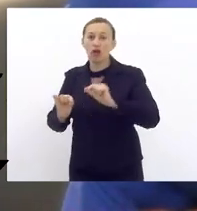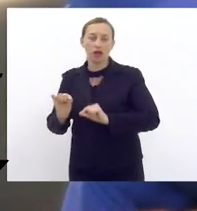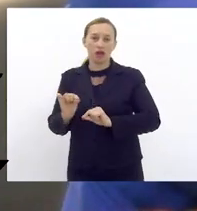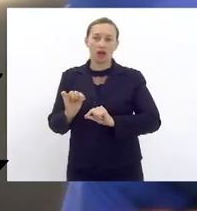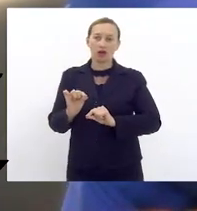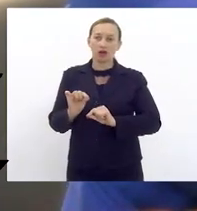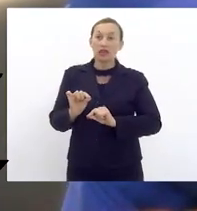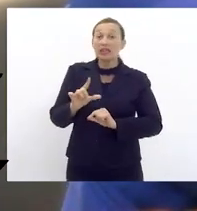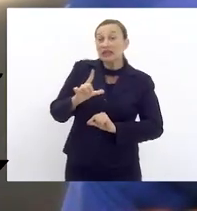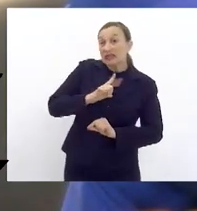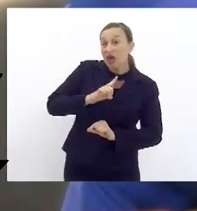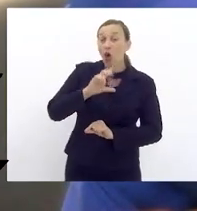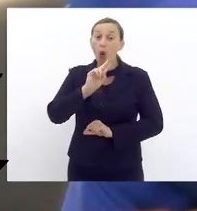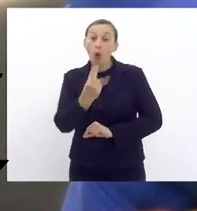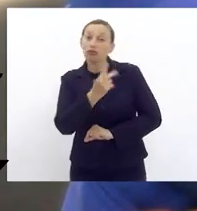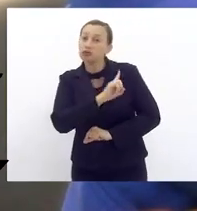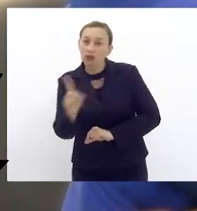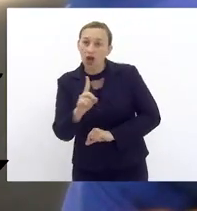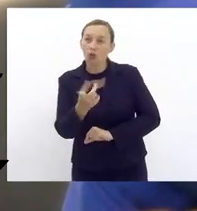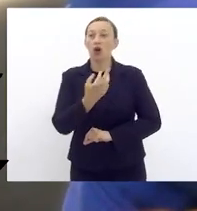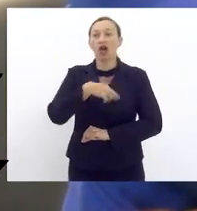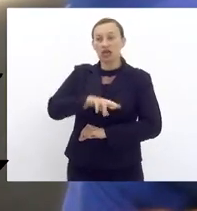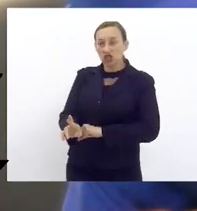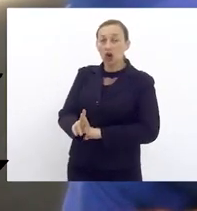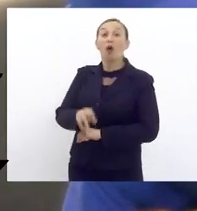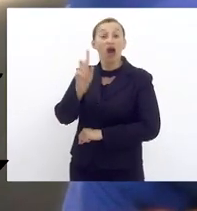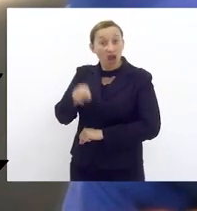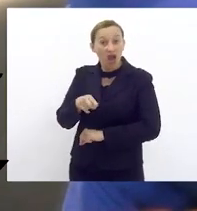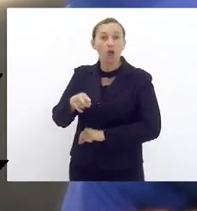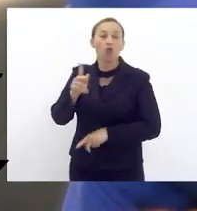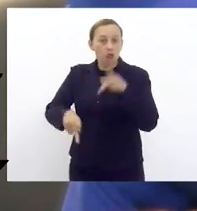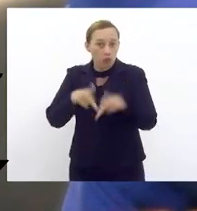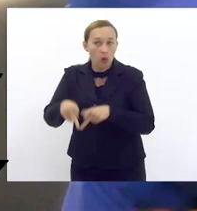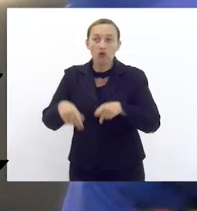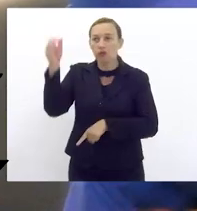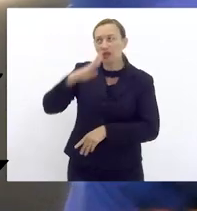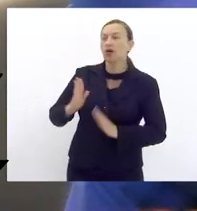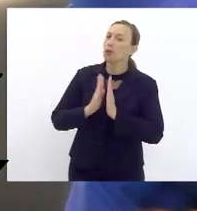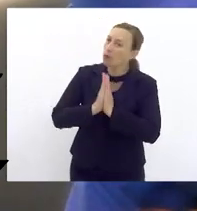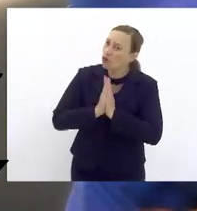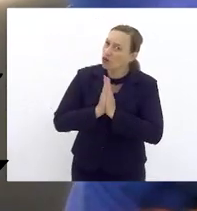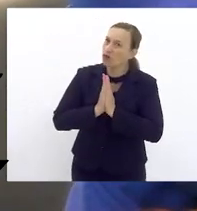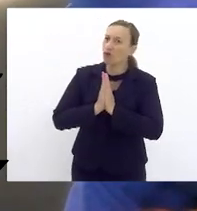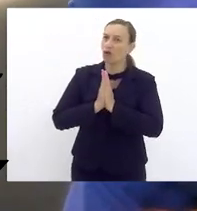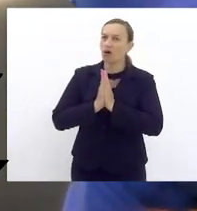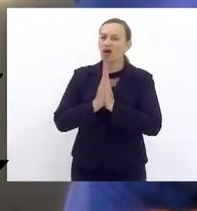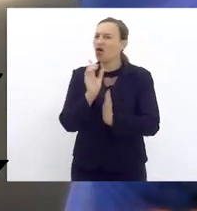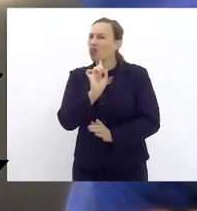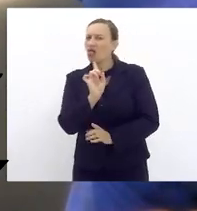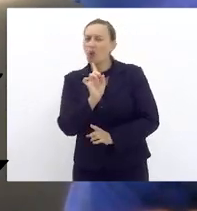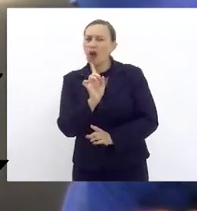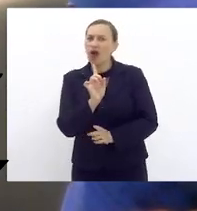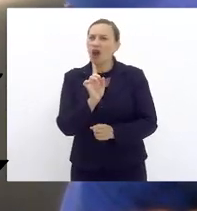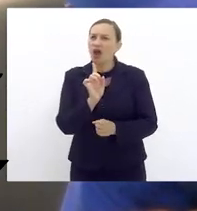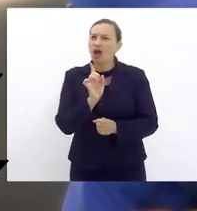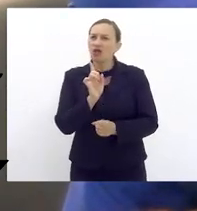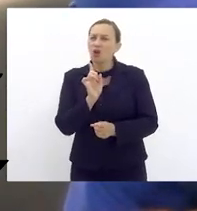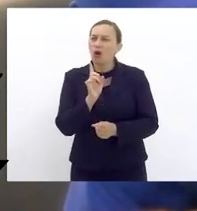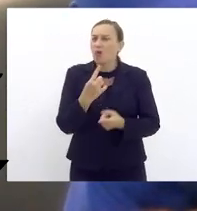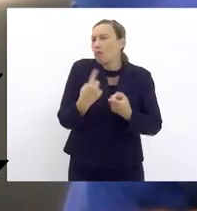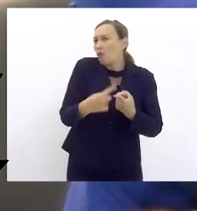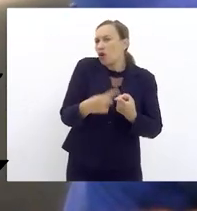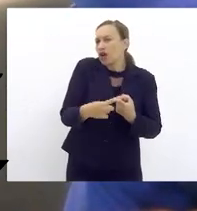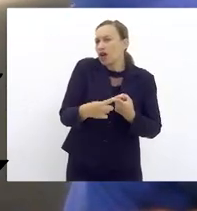religião Esse é o povo brasileiro mas por favor se atentem não é porque somos maioria